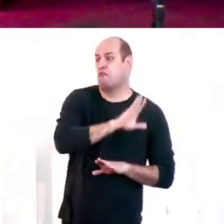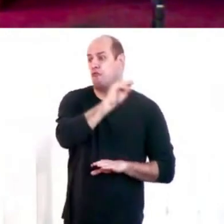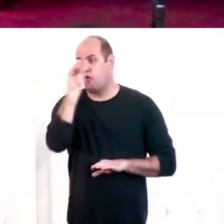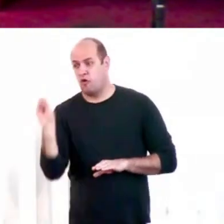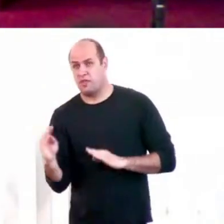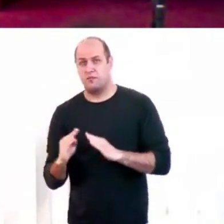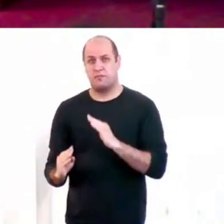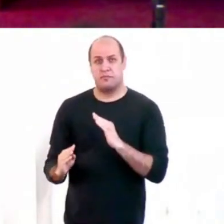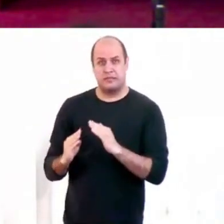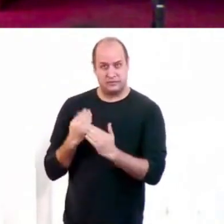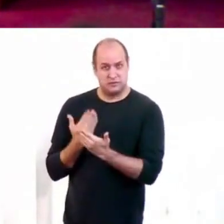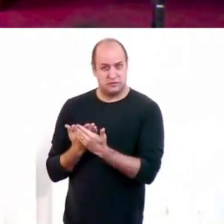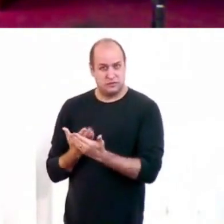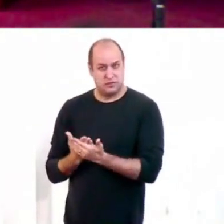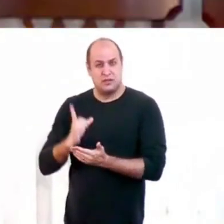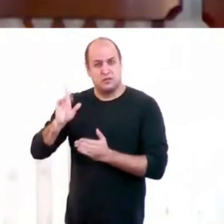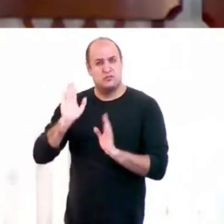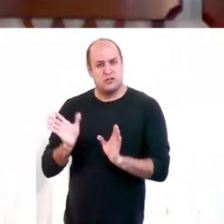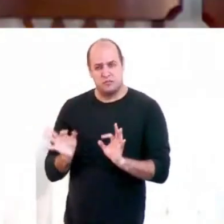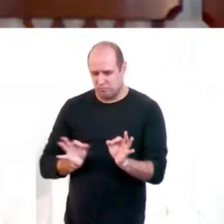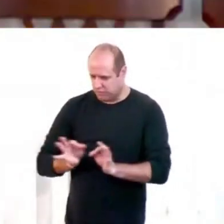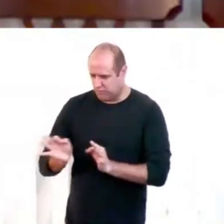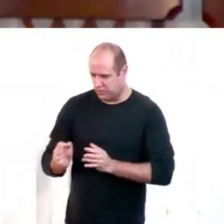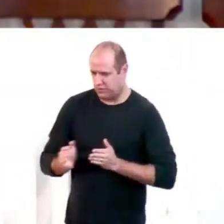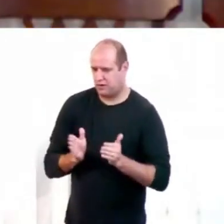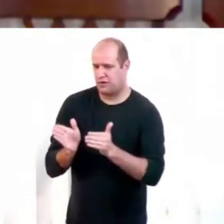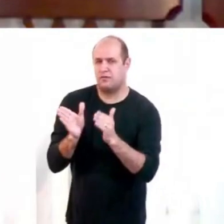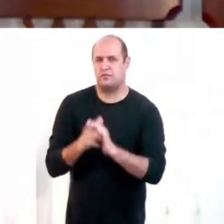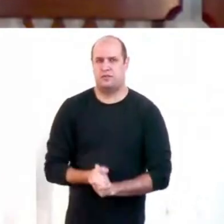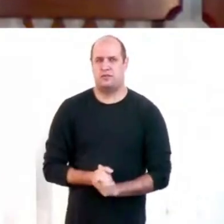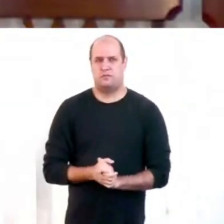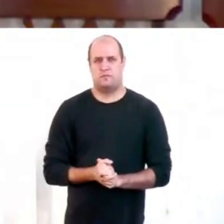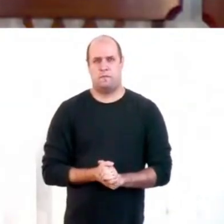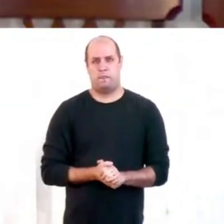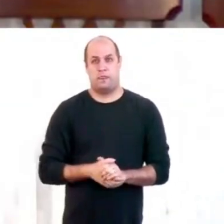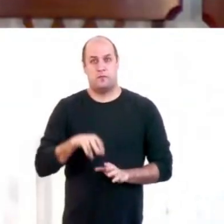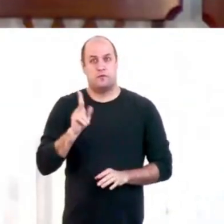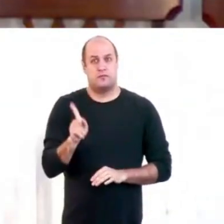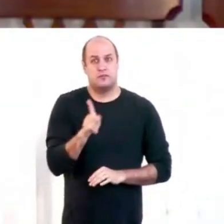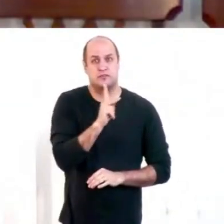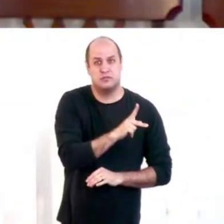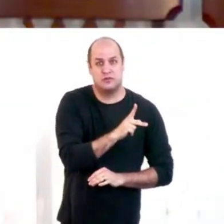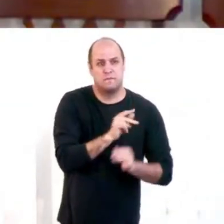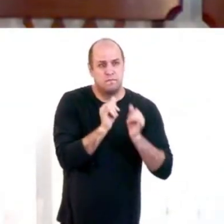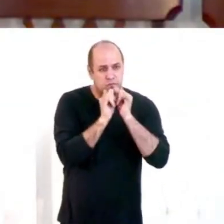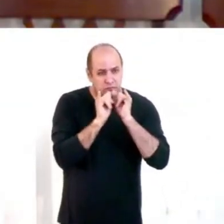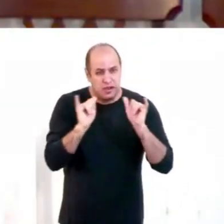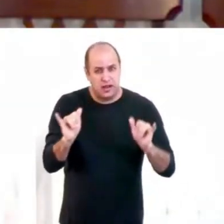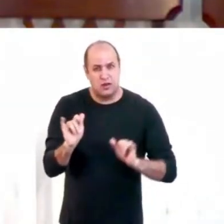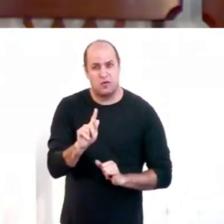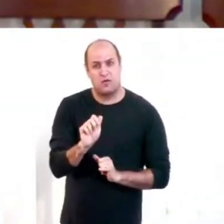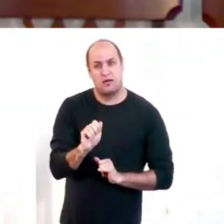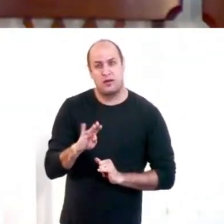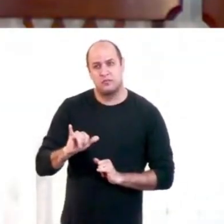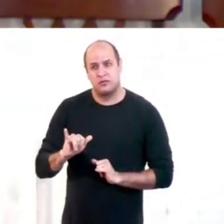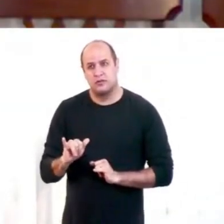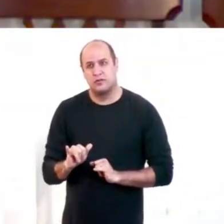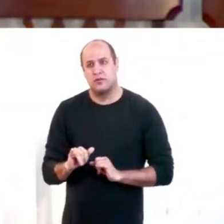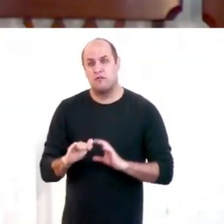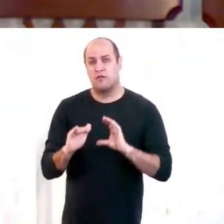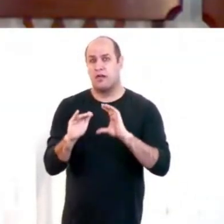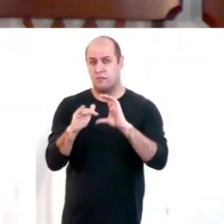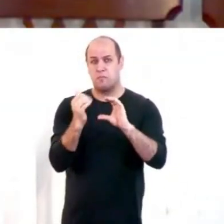o caminho. Deus, através da professora, disse para a Gabriela, falou: manda o link